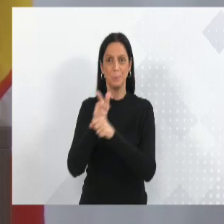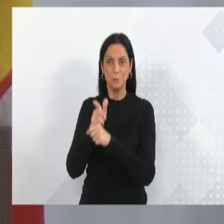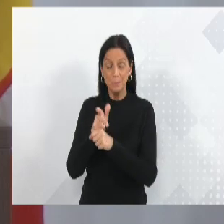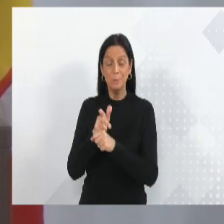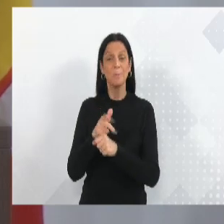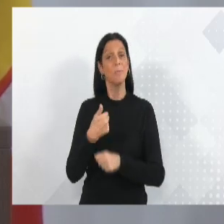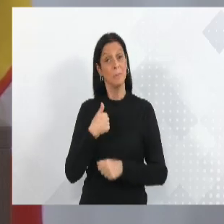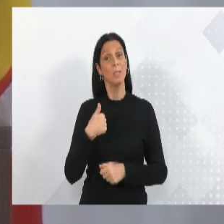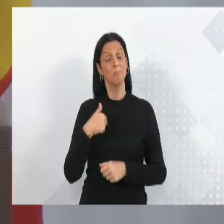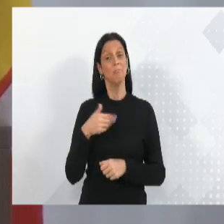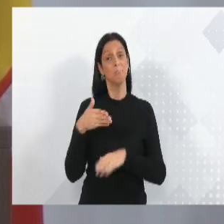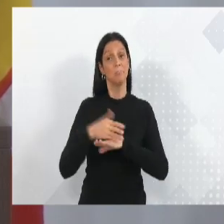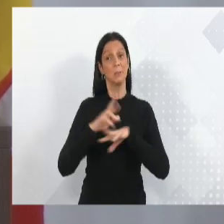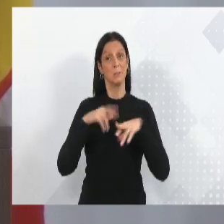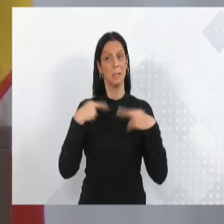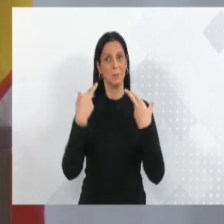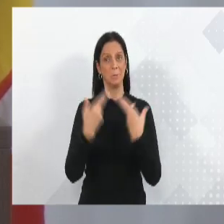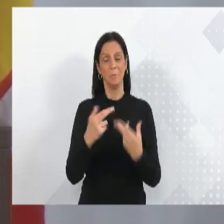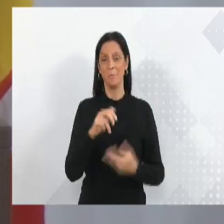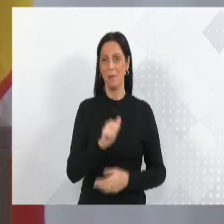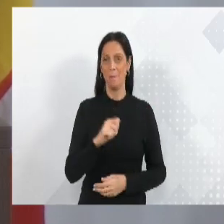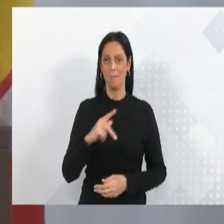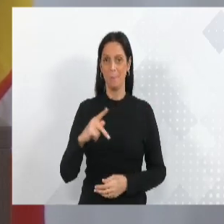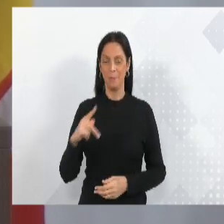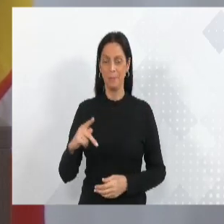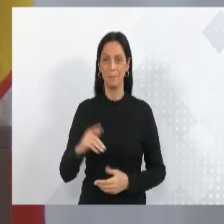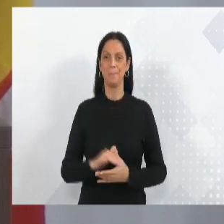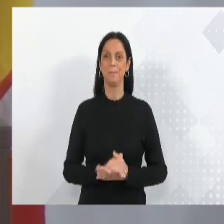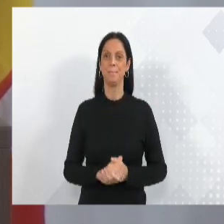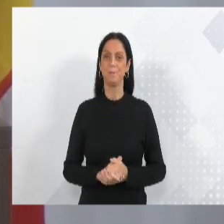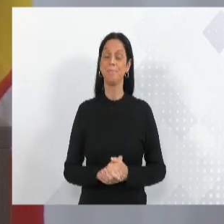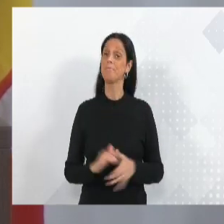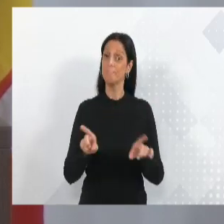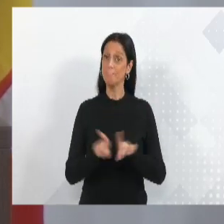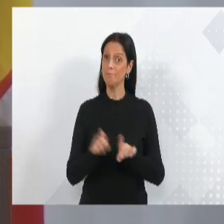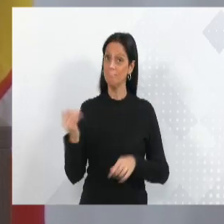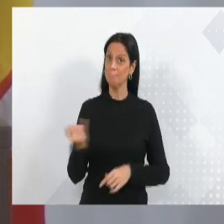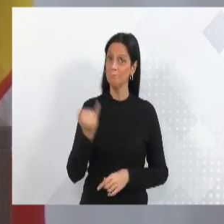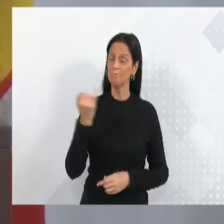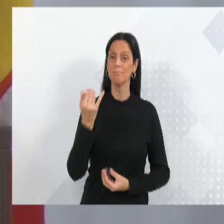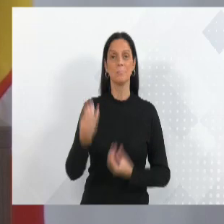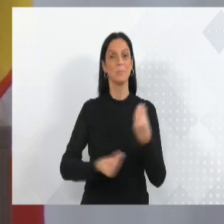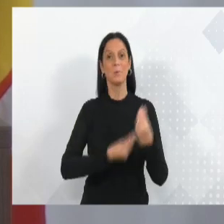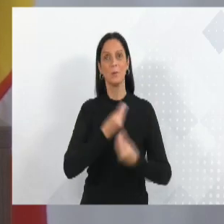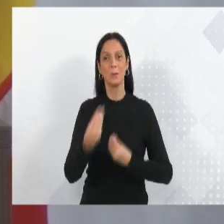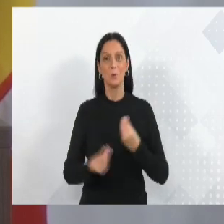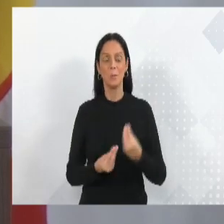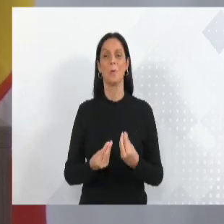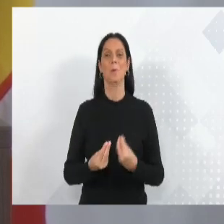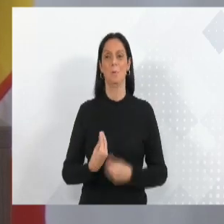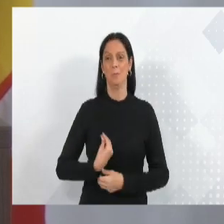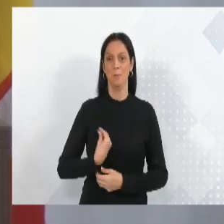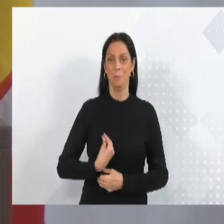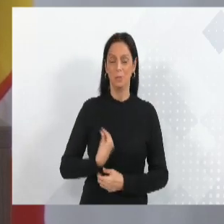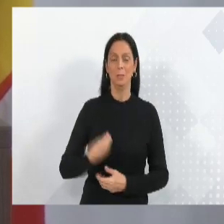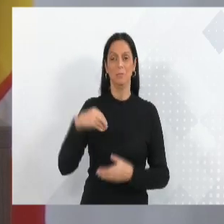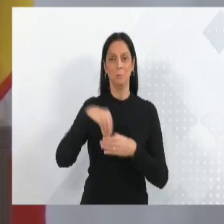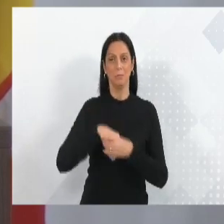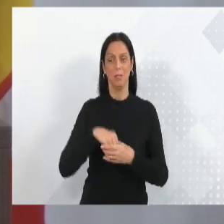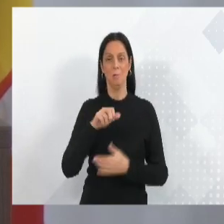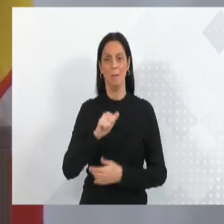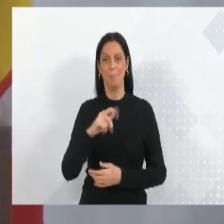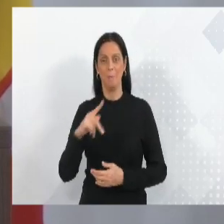na reunião da pp onde também é importante saber como está e como funciona as apps e